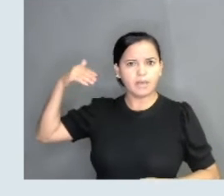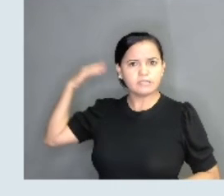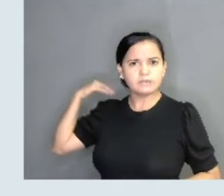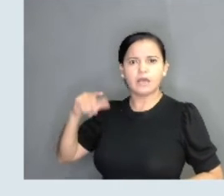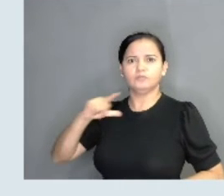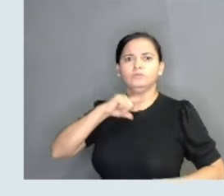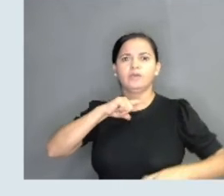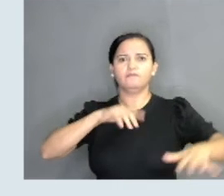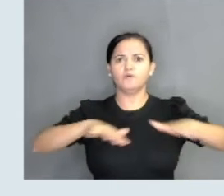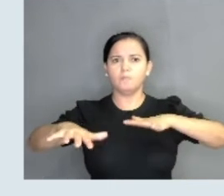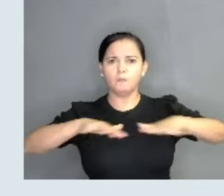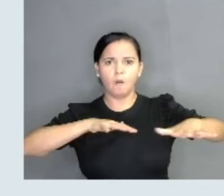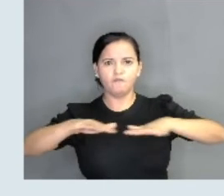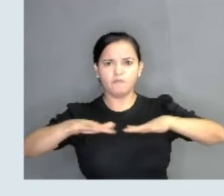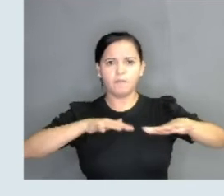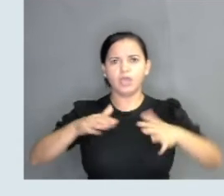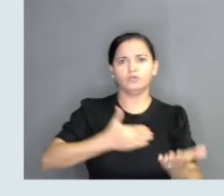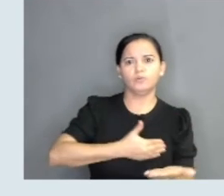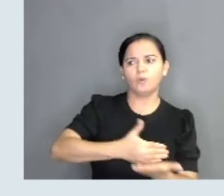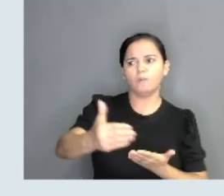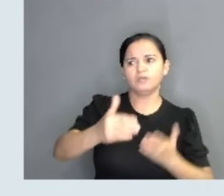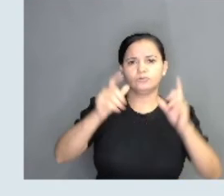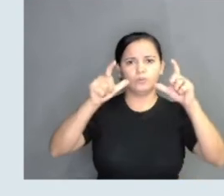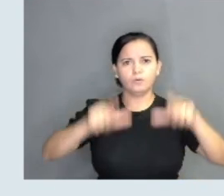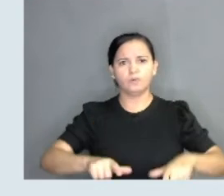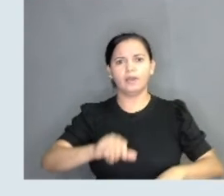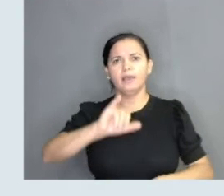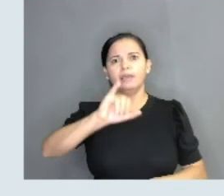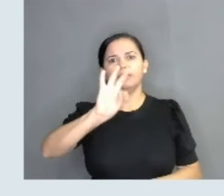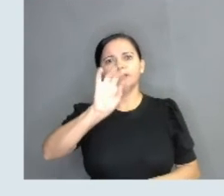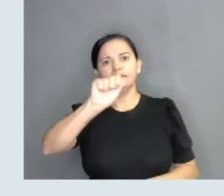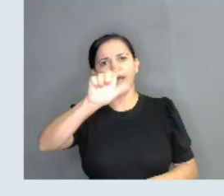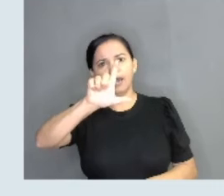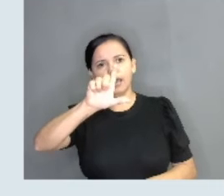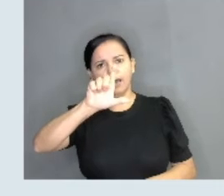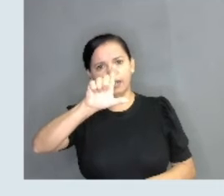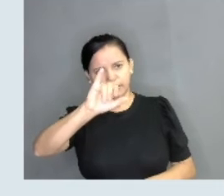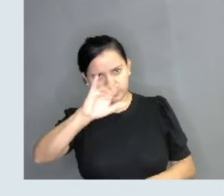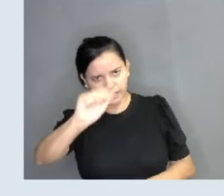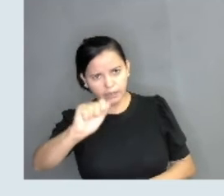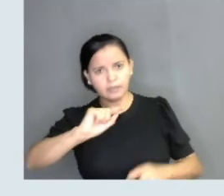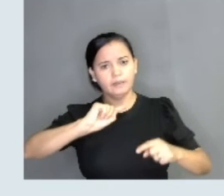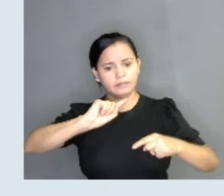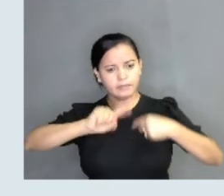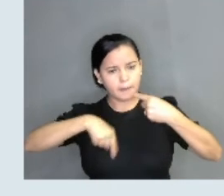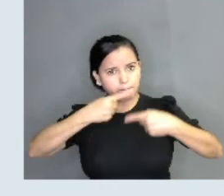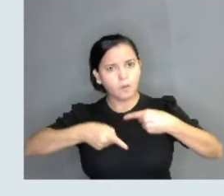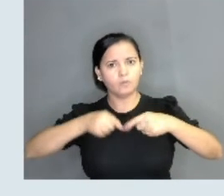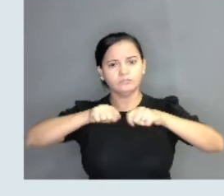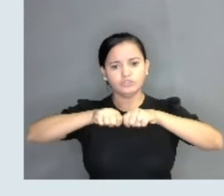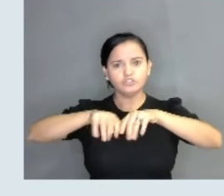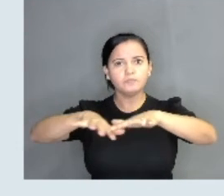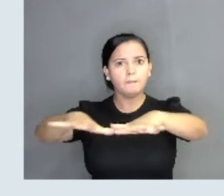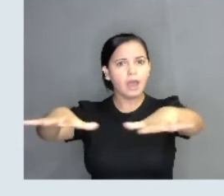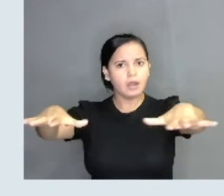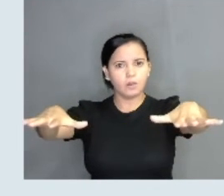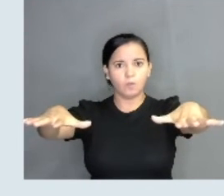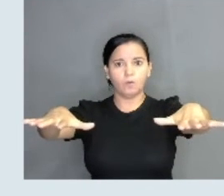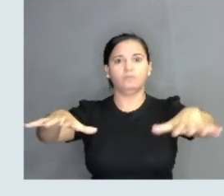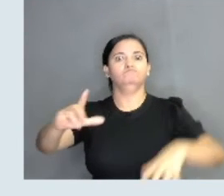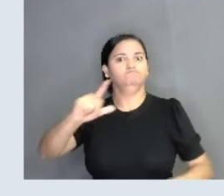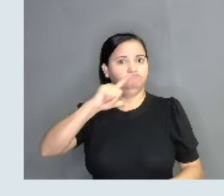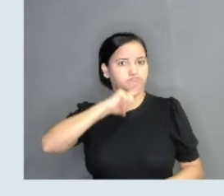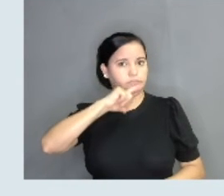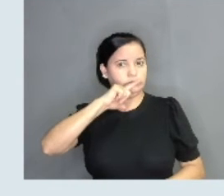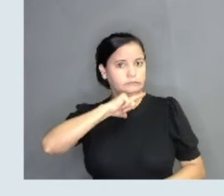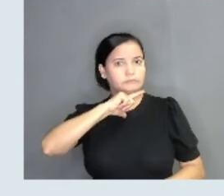XV, com o Renascimento, e difundido pela Europa, rompendo com a forte influência da